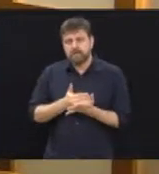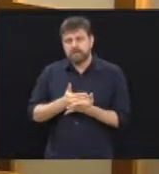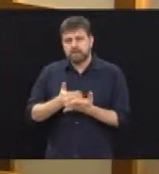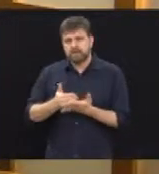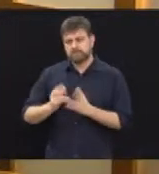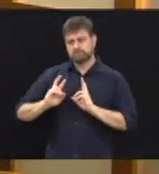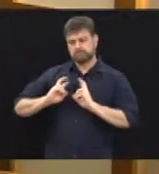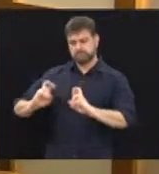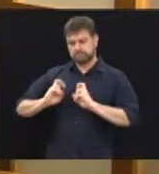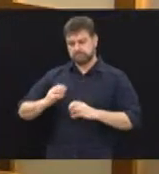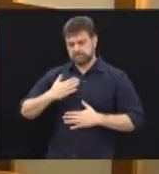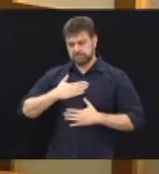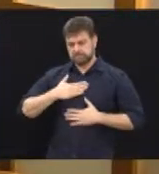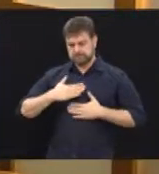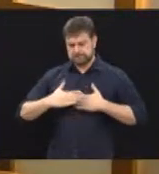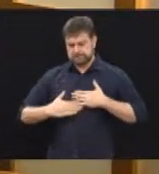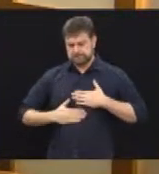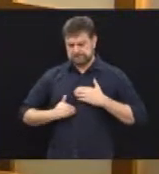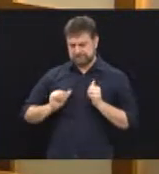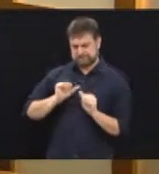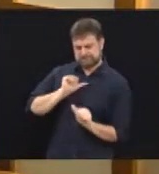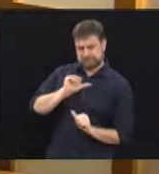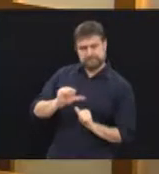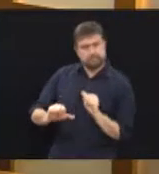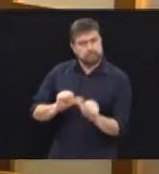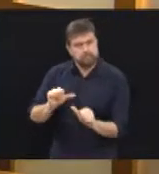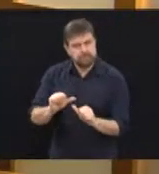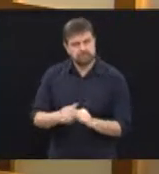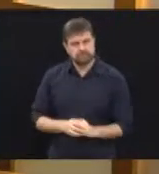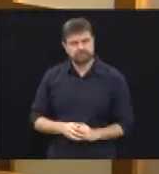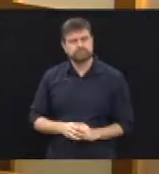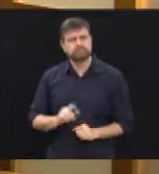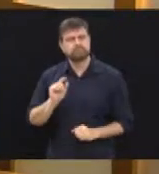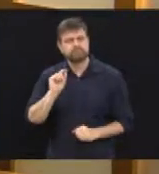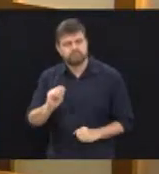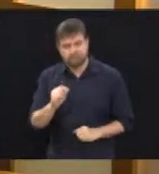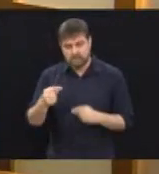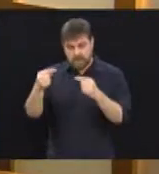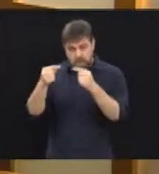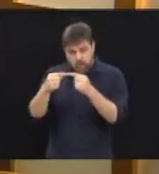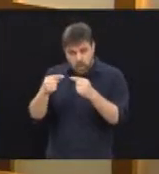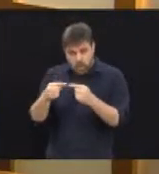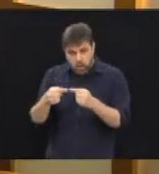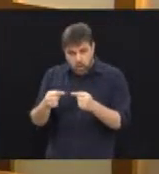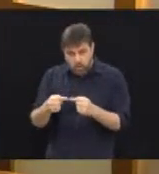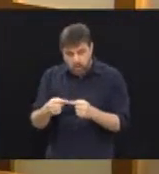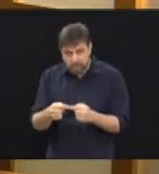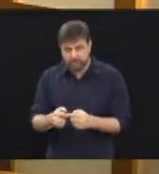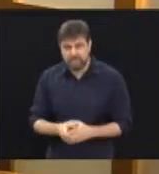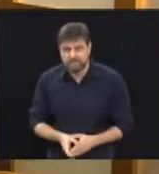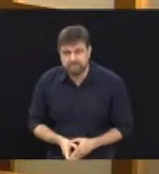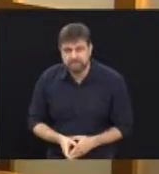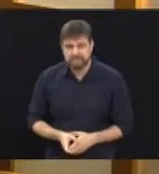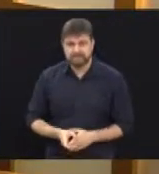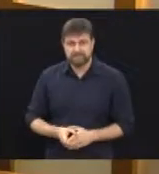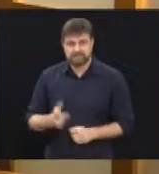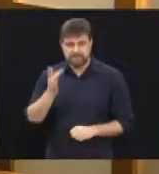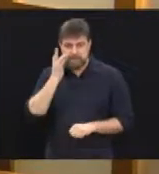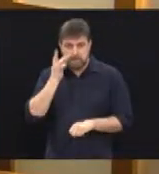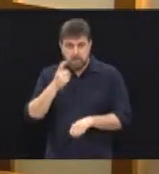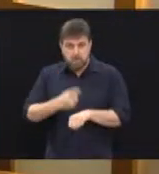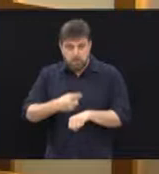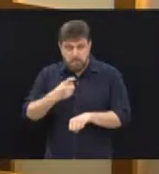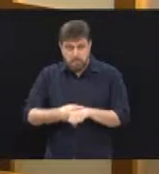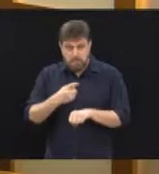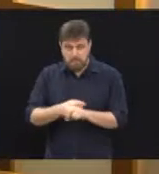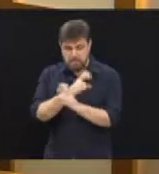alterações físicas, né? E essas alterações físicas, elas estão relacionadas a quê? A perda da densidade mineral